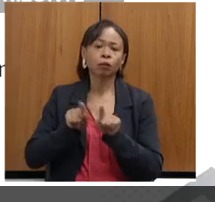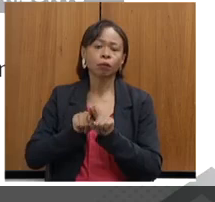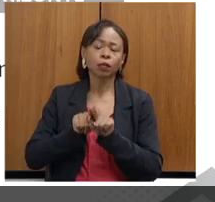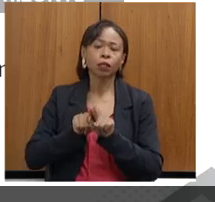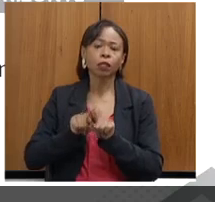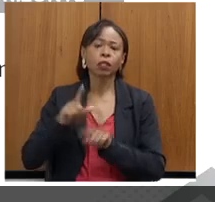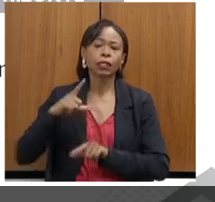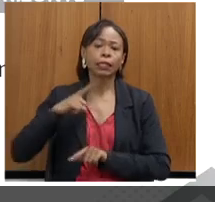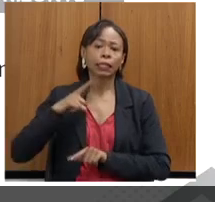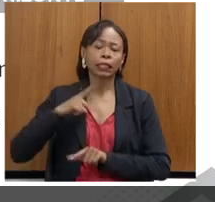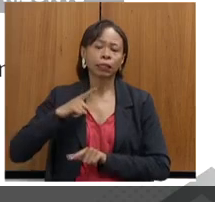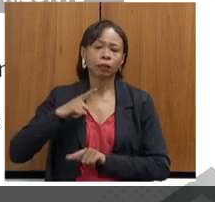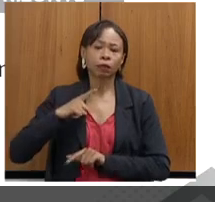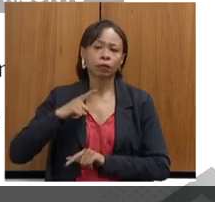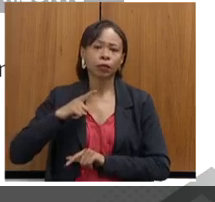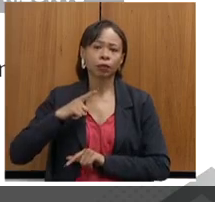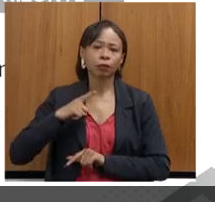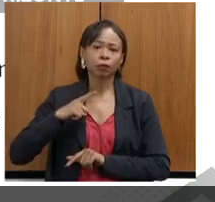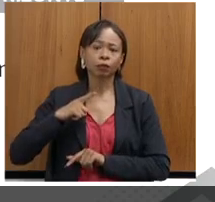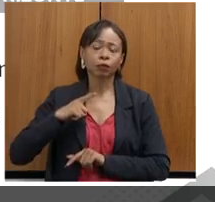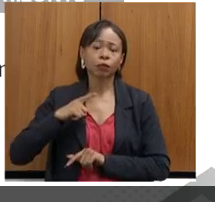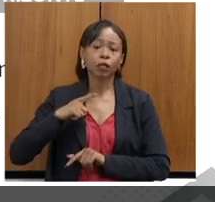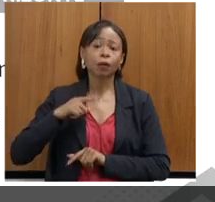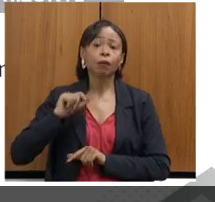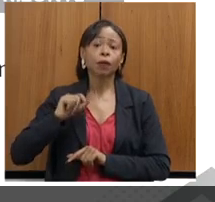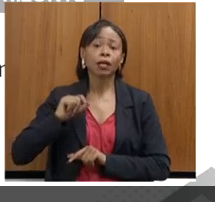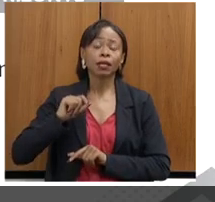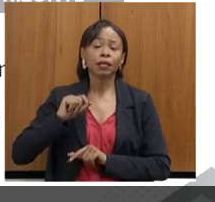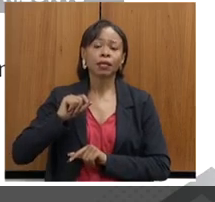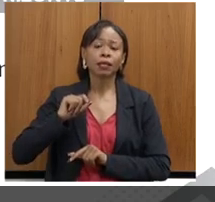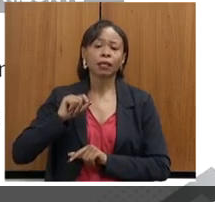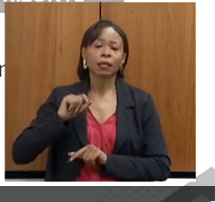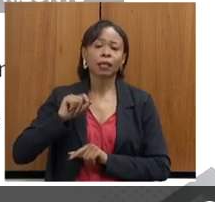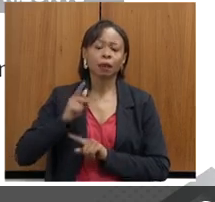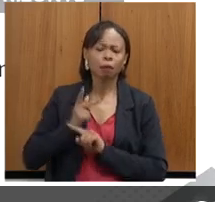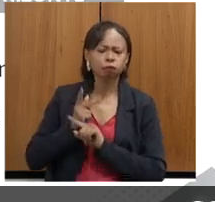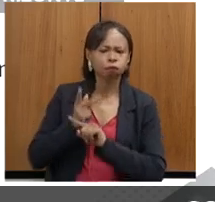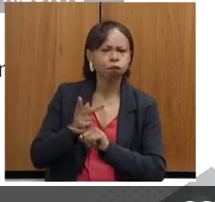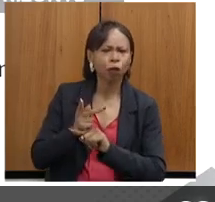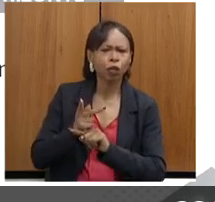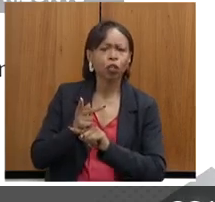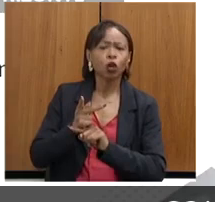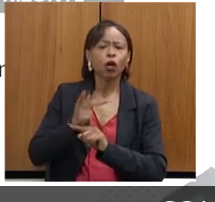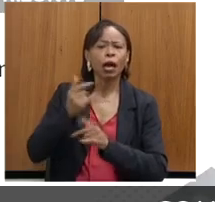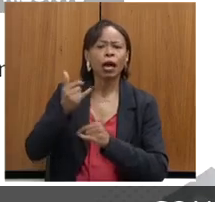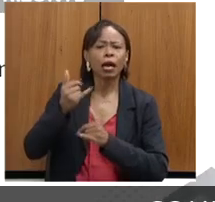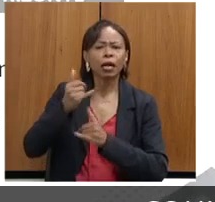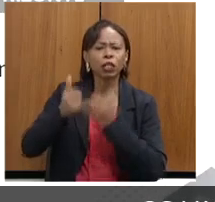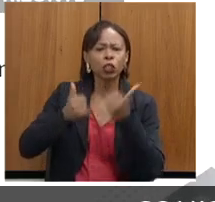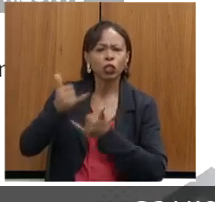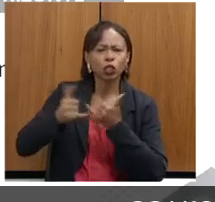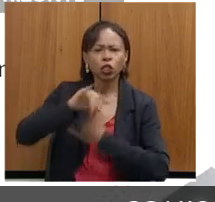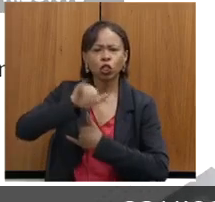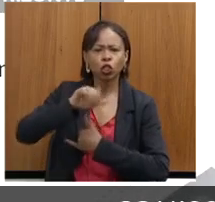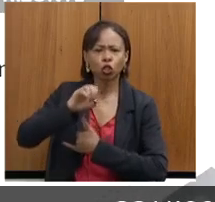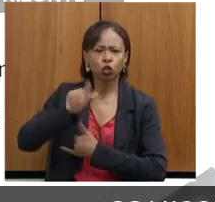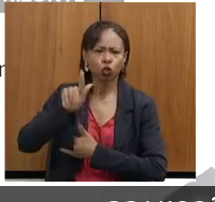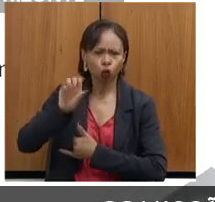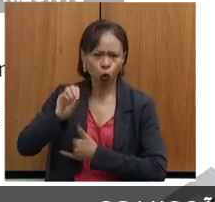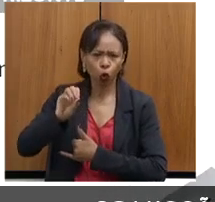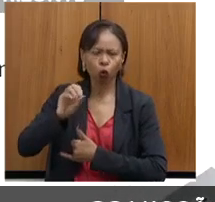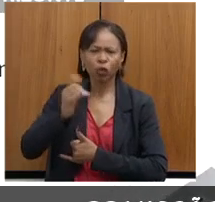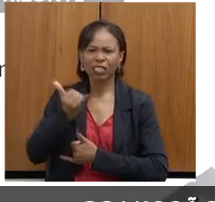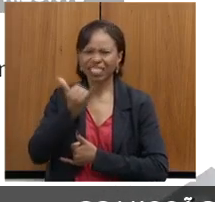Nós também atuamos para desarticular jogos de azar na zona sul aqui de Belo